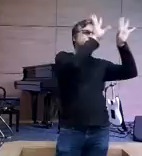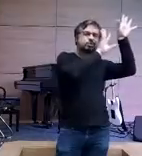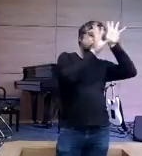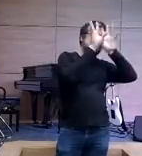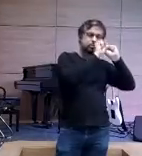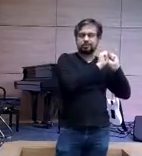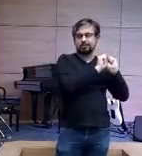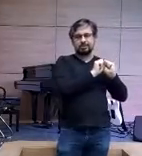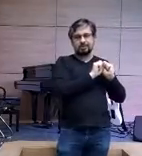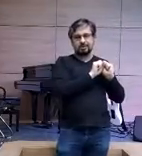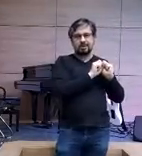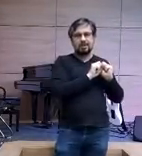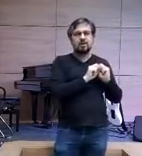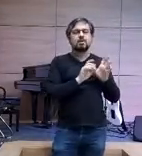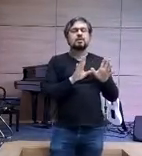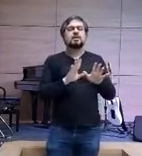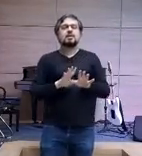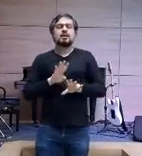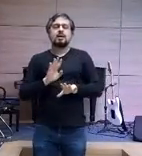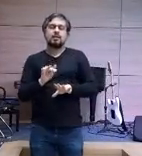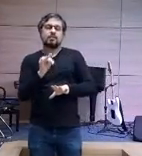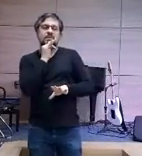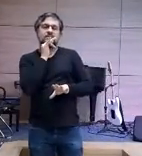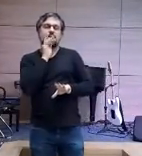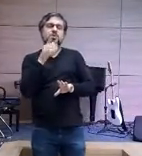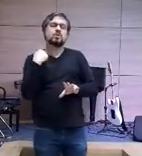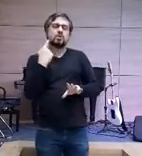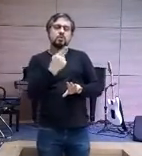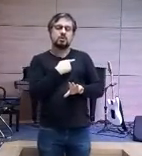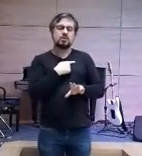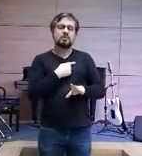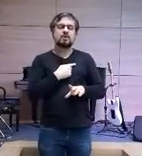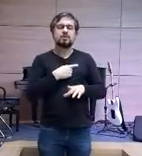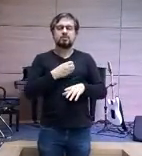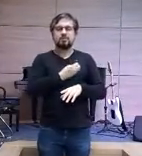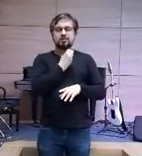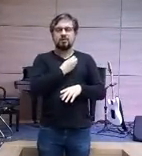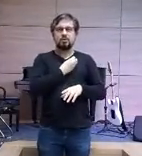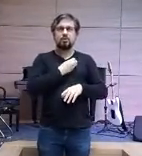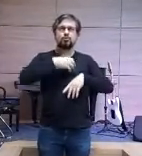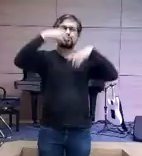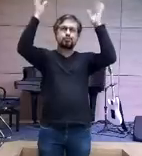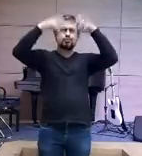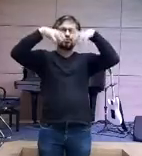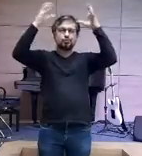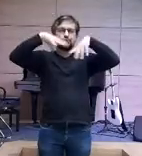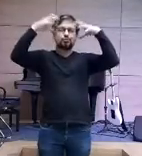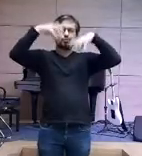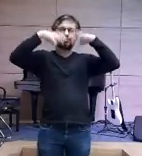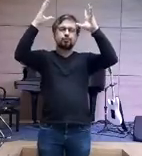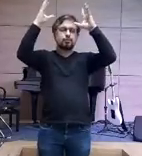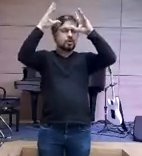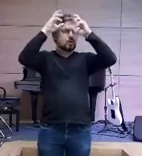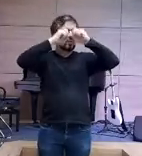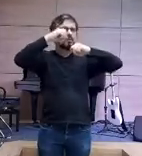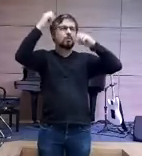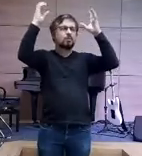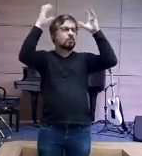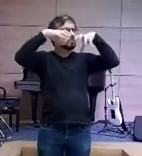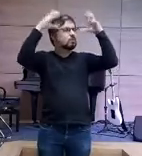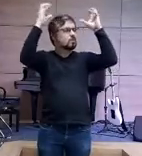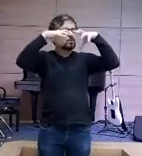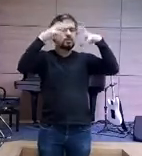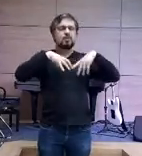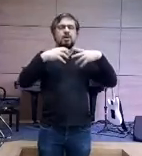é como se a gente passasse mais de meses tendo chuvas e não tendo sol e você desejando aí eu gostaria tanto de um sol